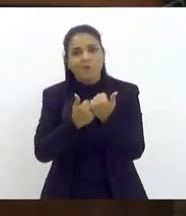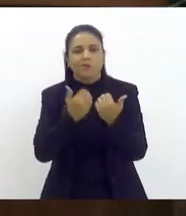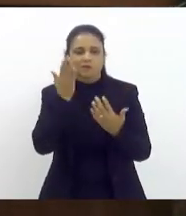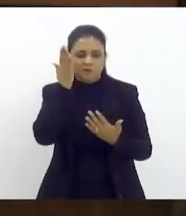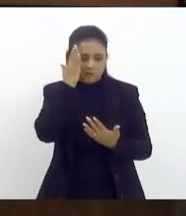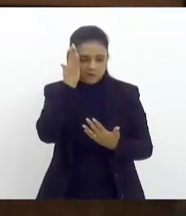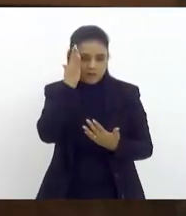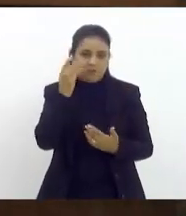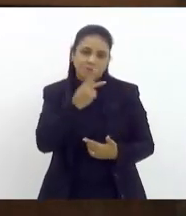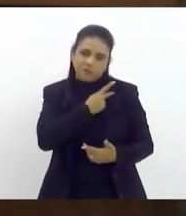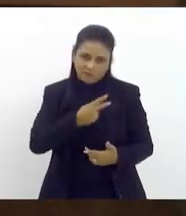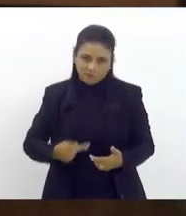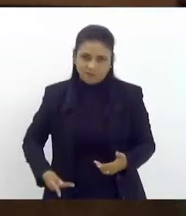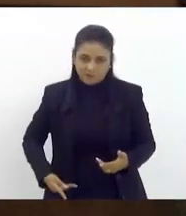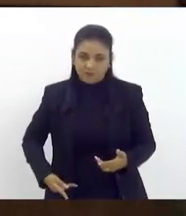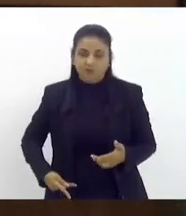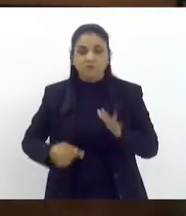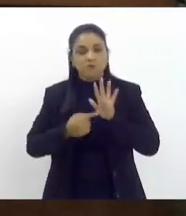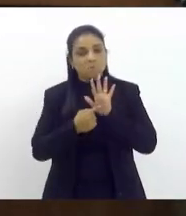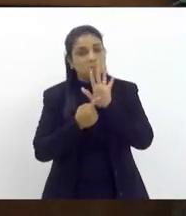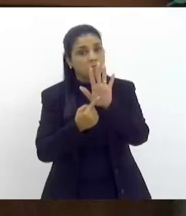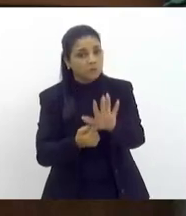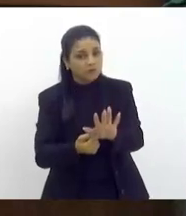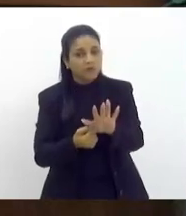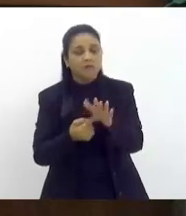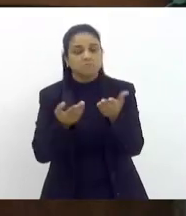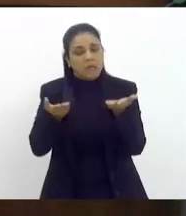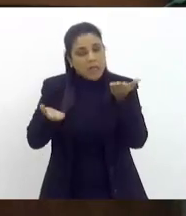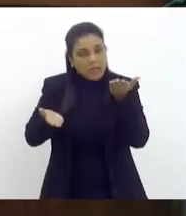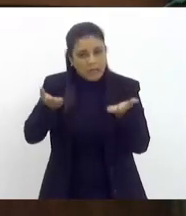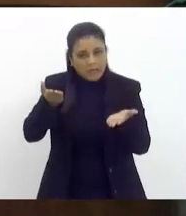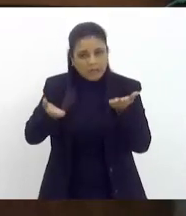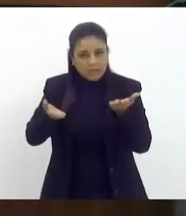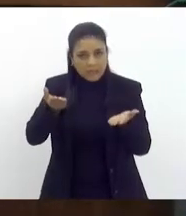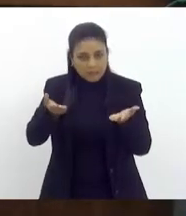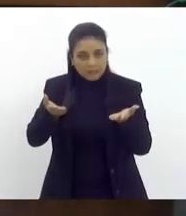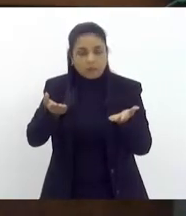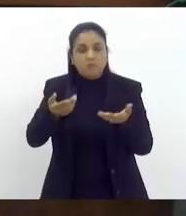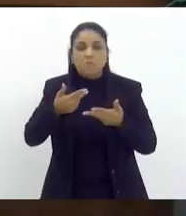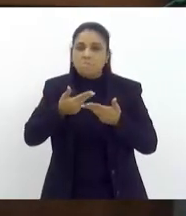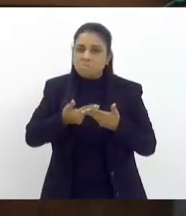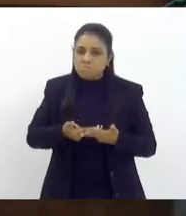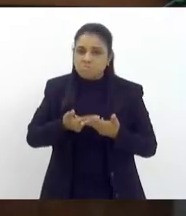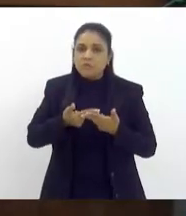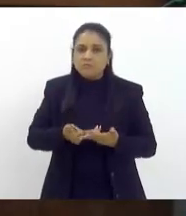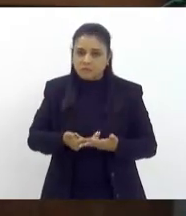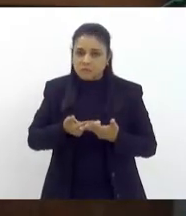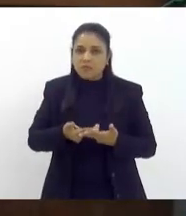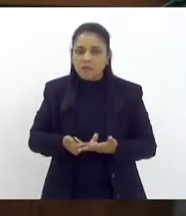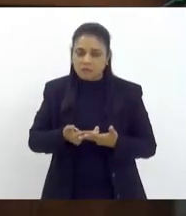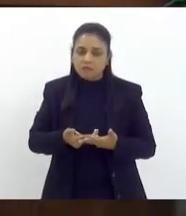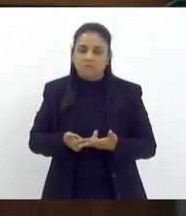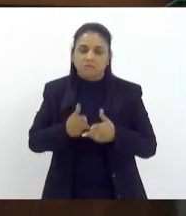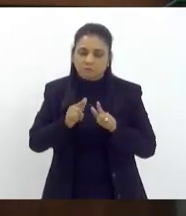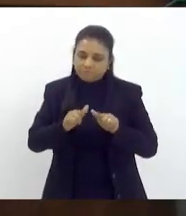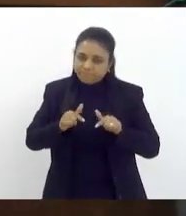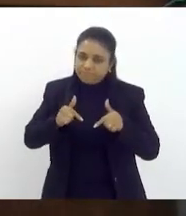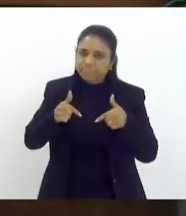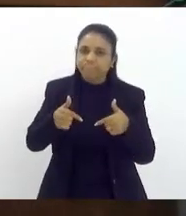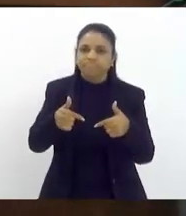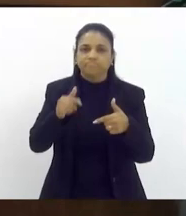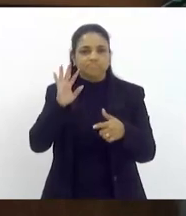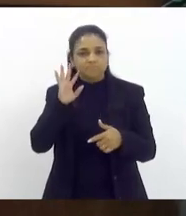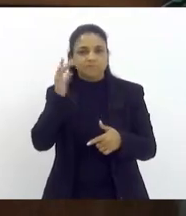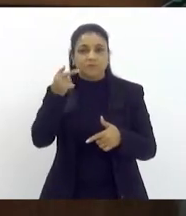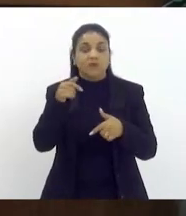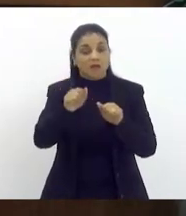excelência Tem cada vez mais demonstrado equilíbrio e ponderação e sobretudo paciência histórica para lidar com as situações que